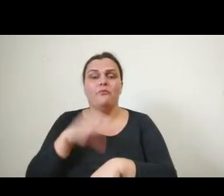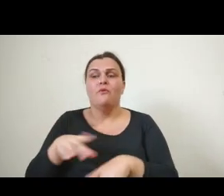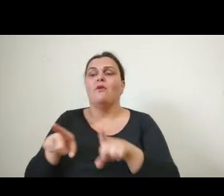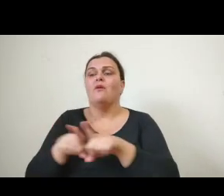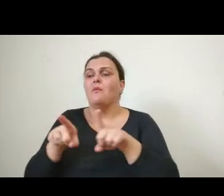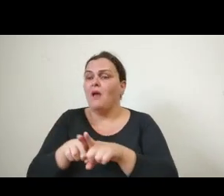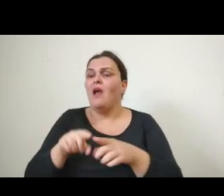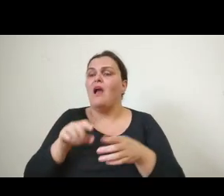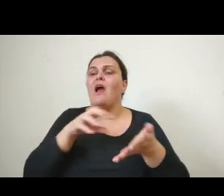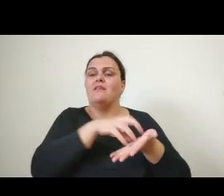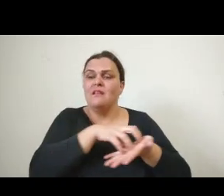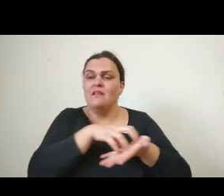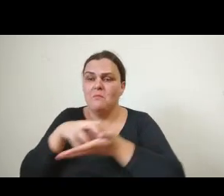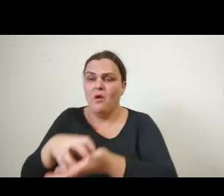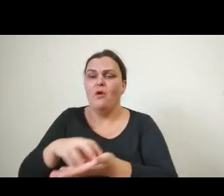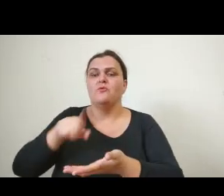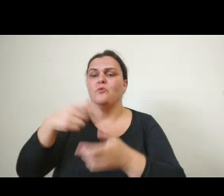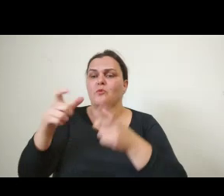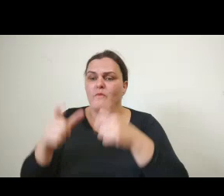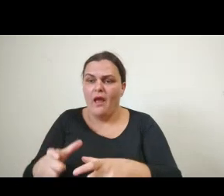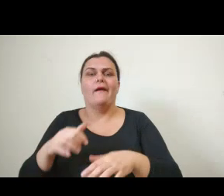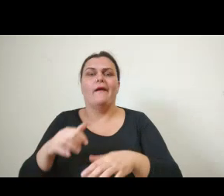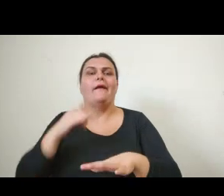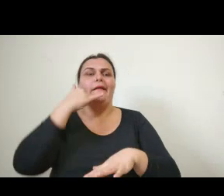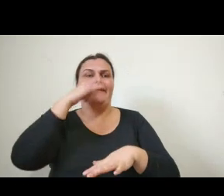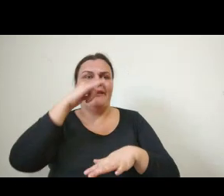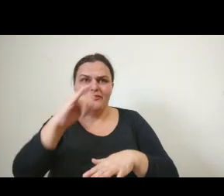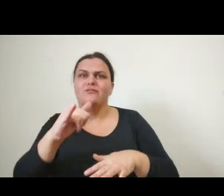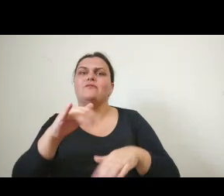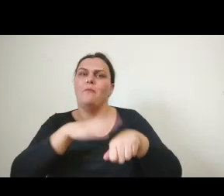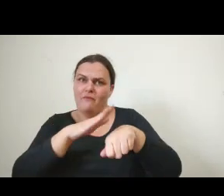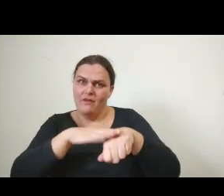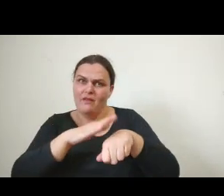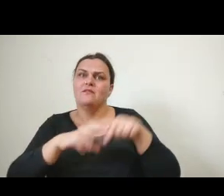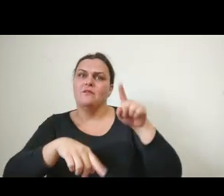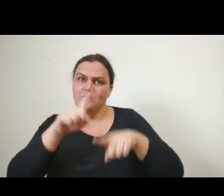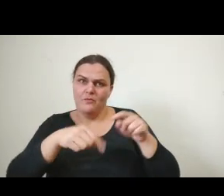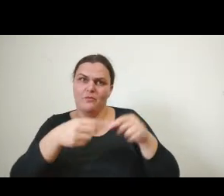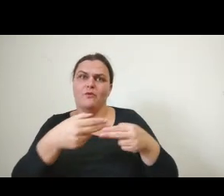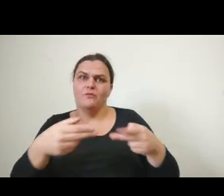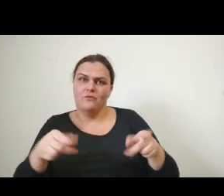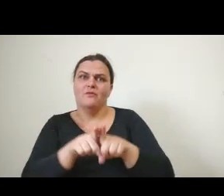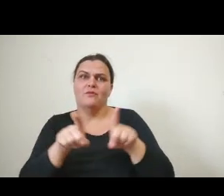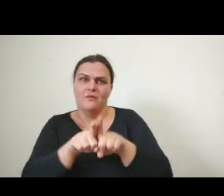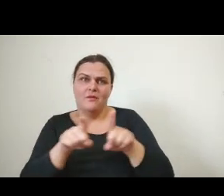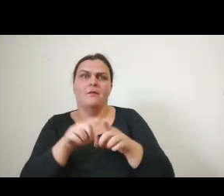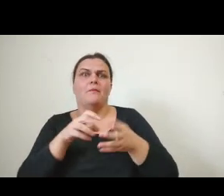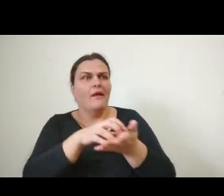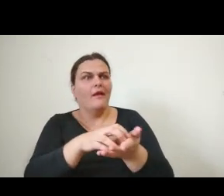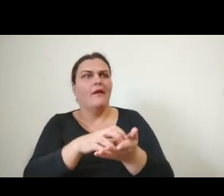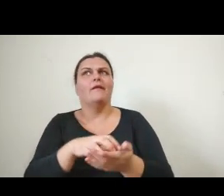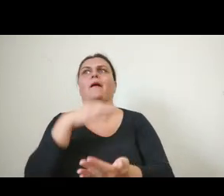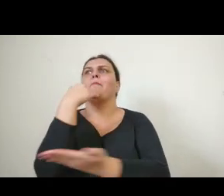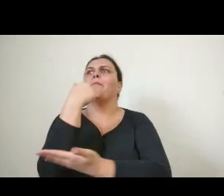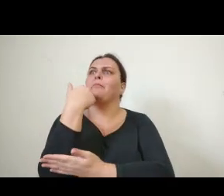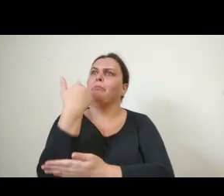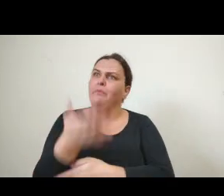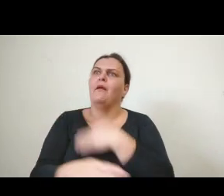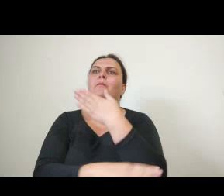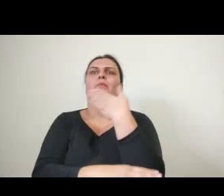consumo de energia, né, mais atividades industriais, mais desmatamento, queimadas para conversão de